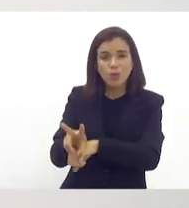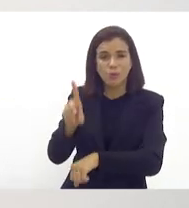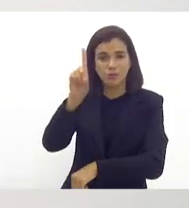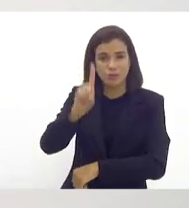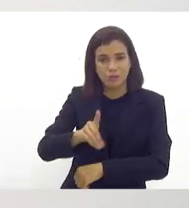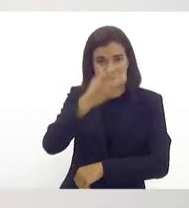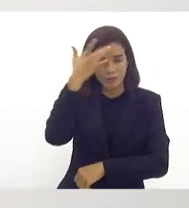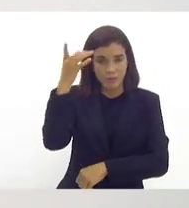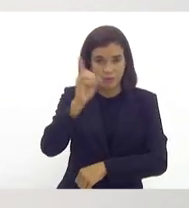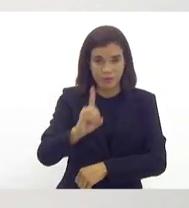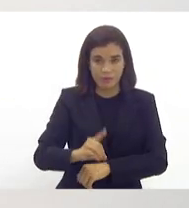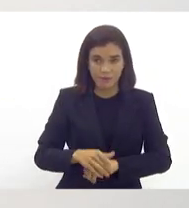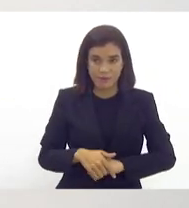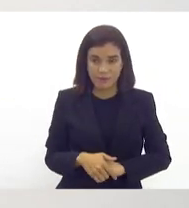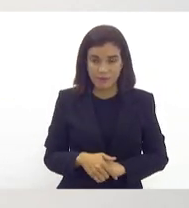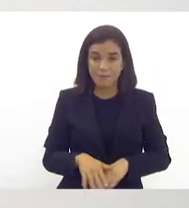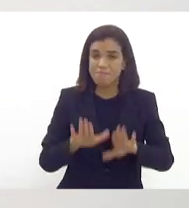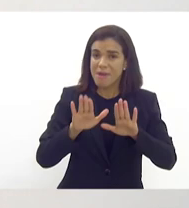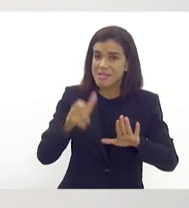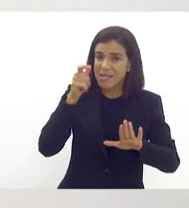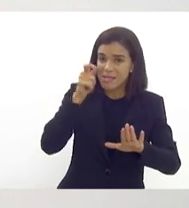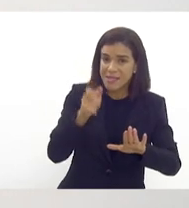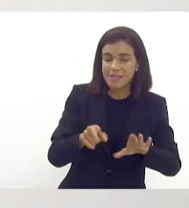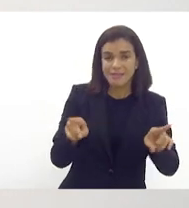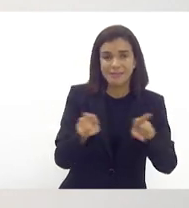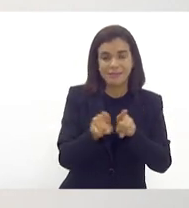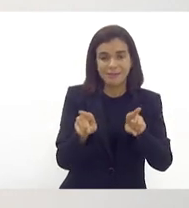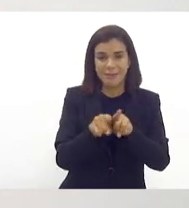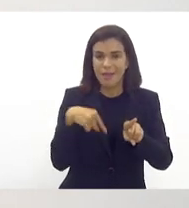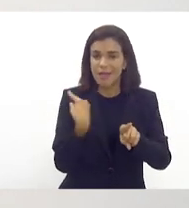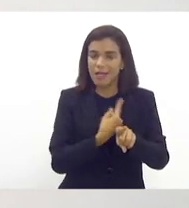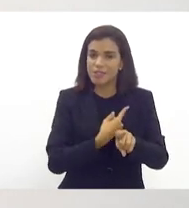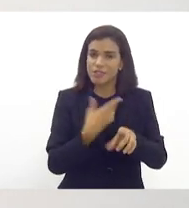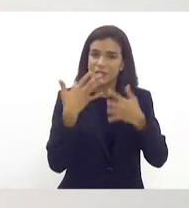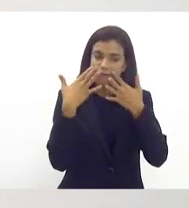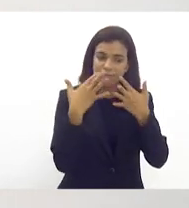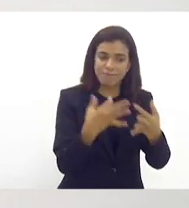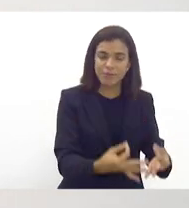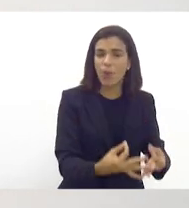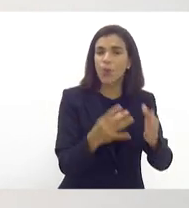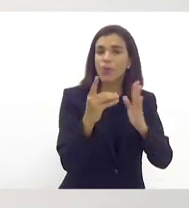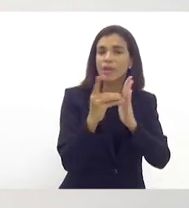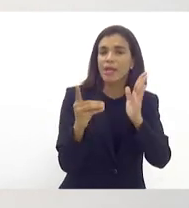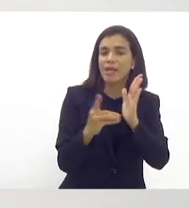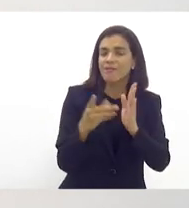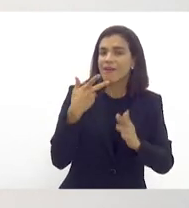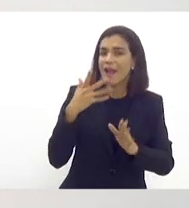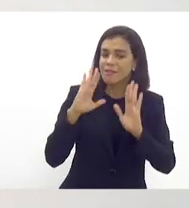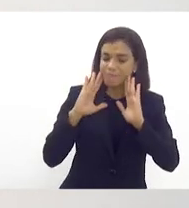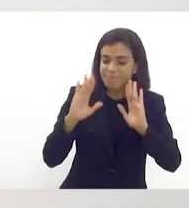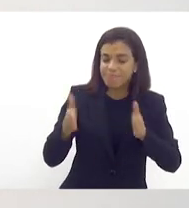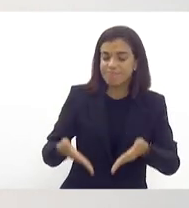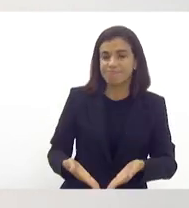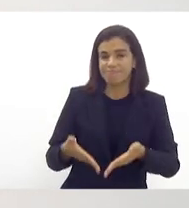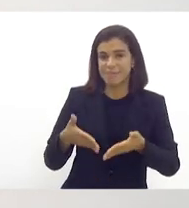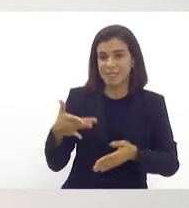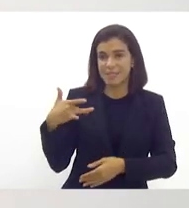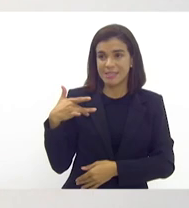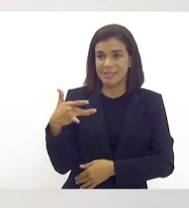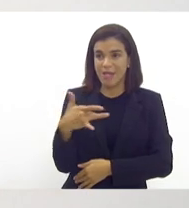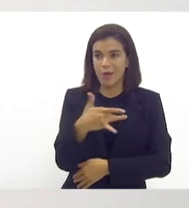deficiência e é interessante a gente observar o que fala esse decreto porque ele Fala especificamente sobre a